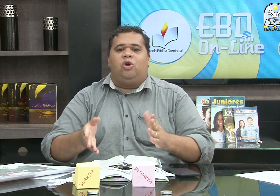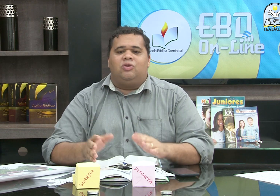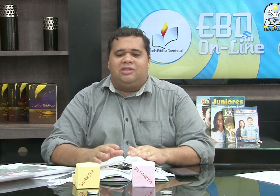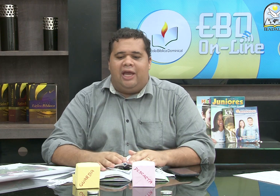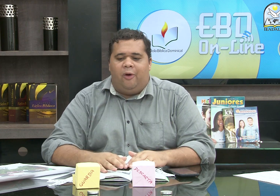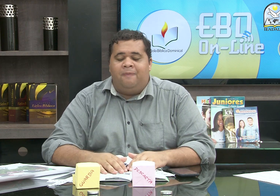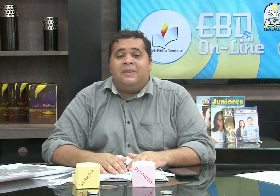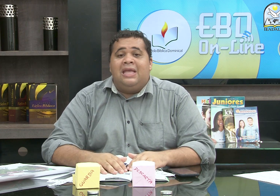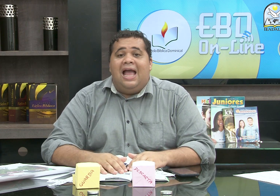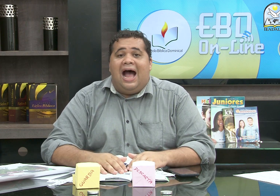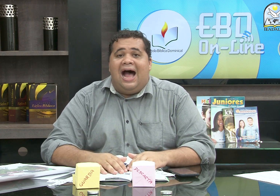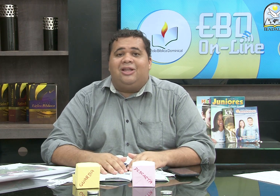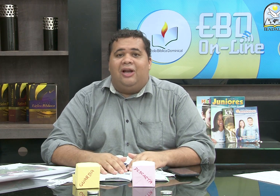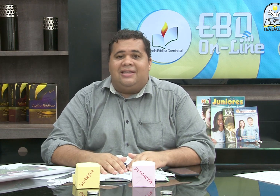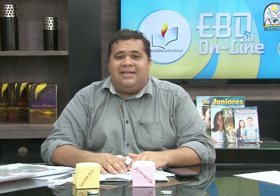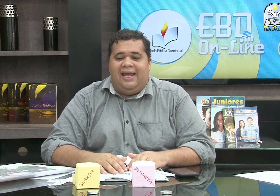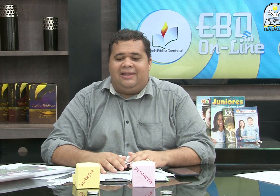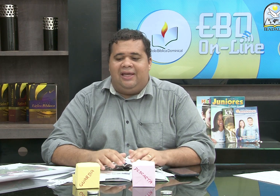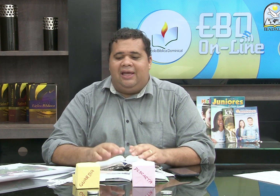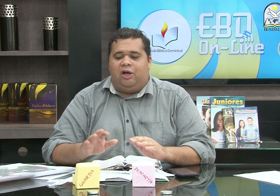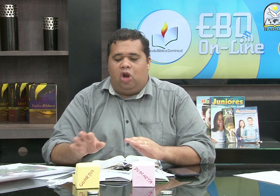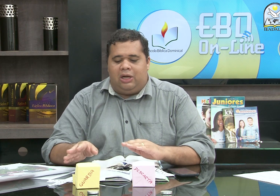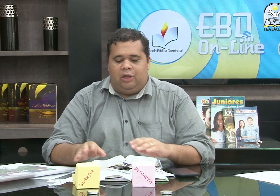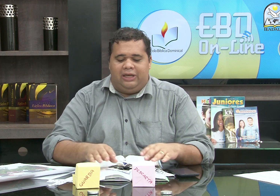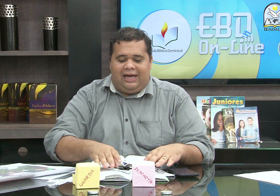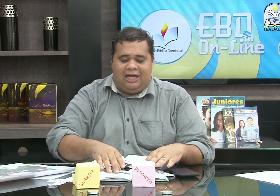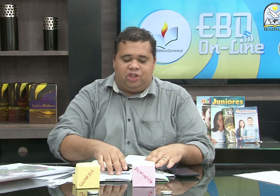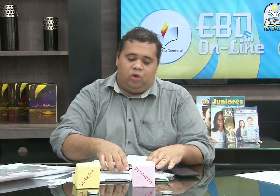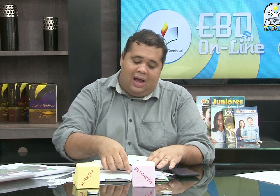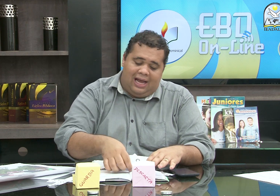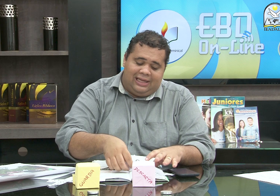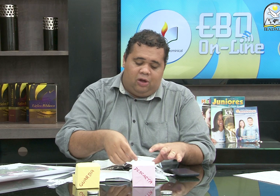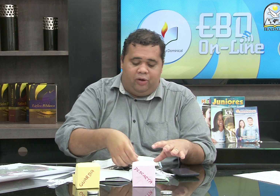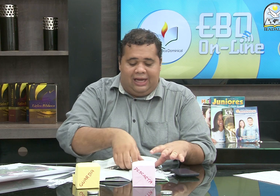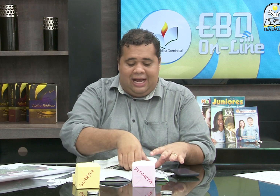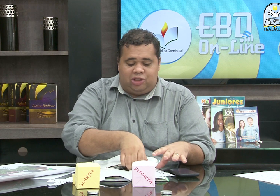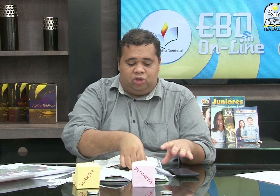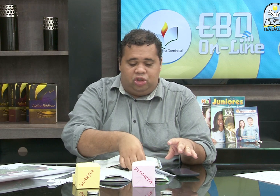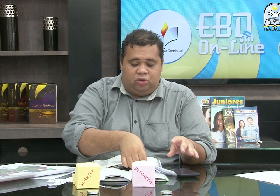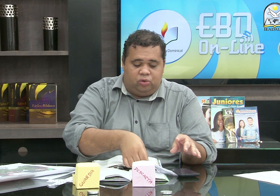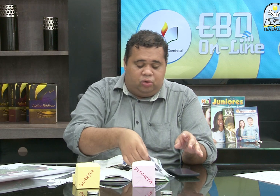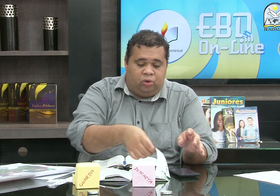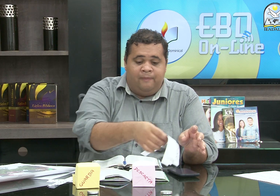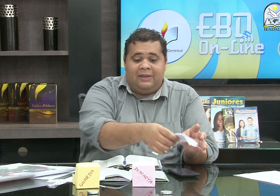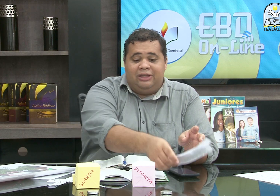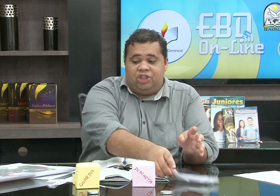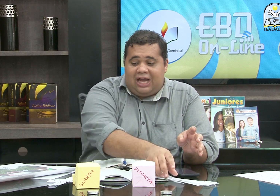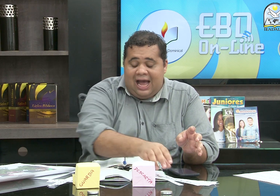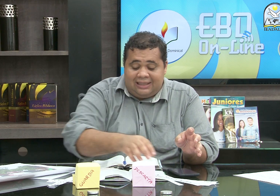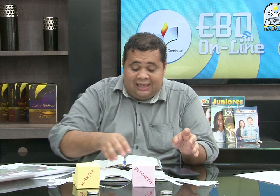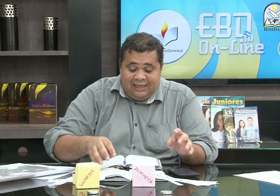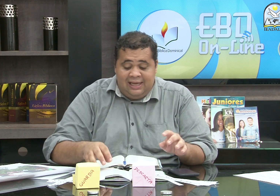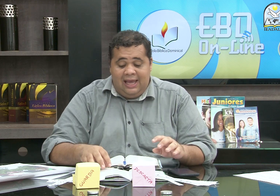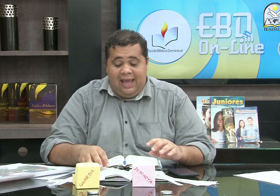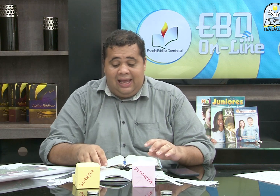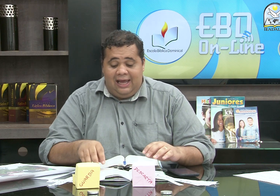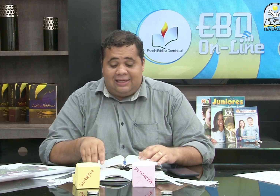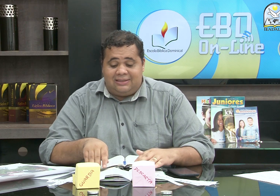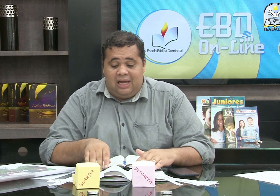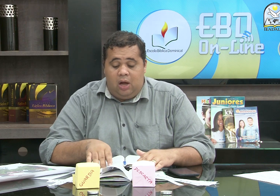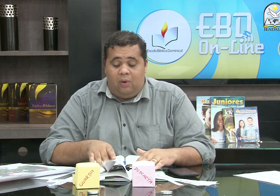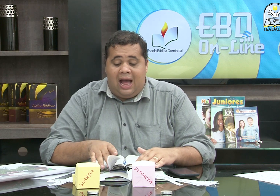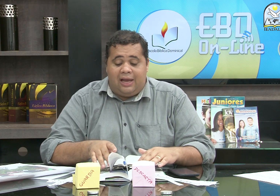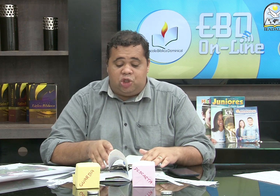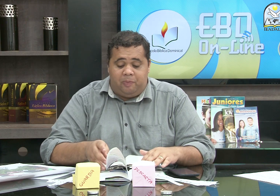falando com seu adolescente e colocando na caixa do guarda ou na caixa do descarta em